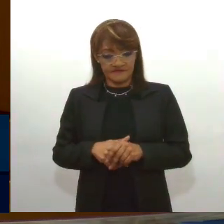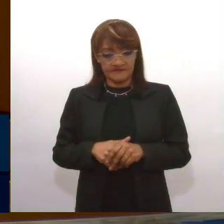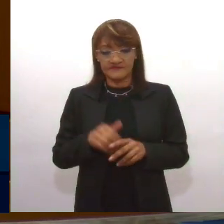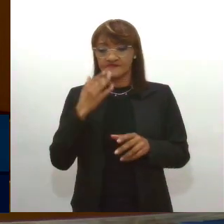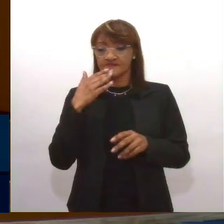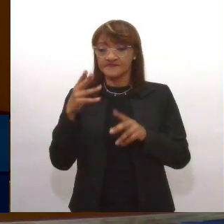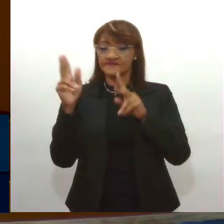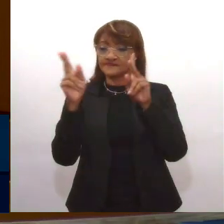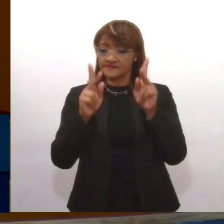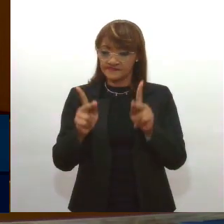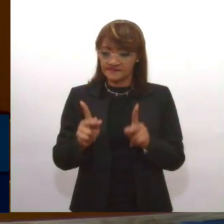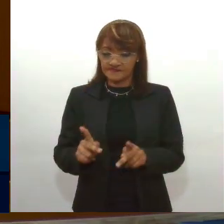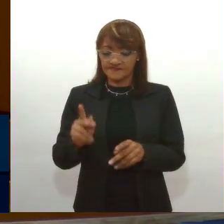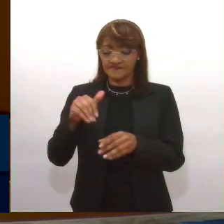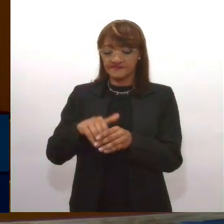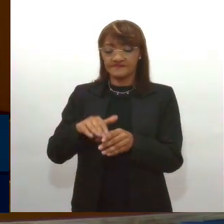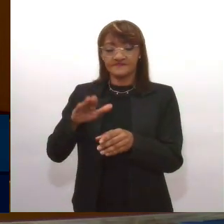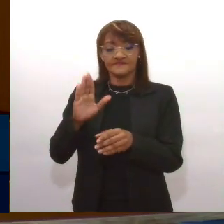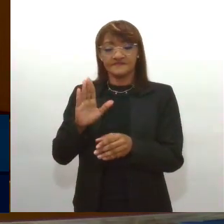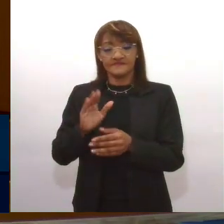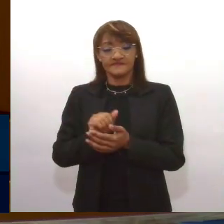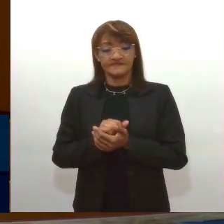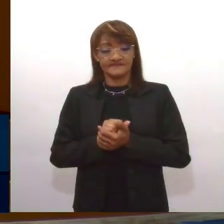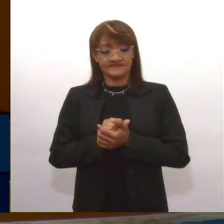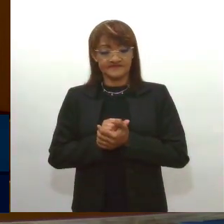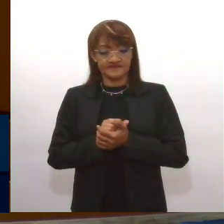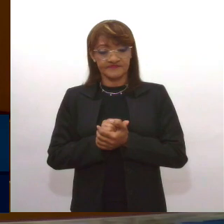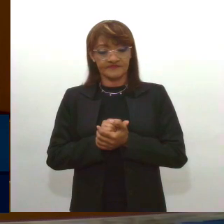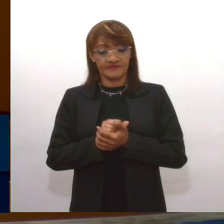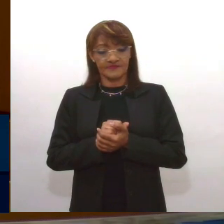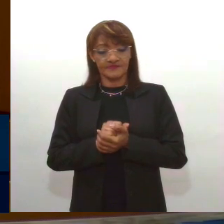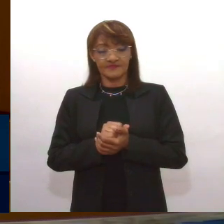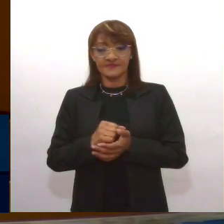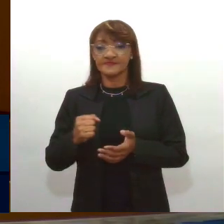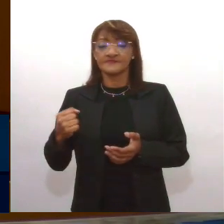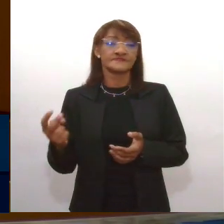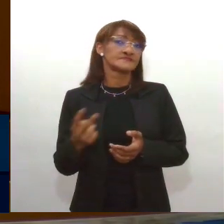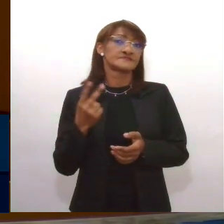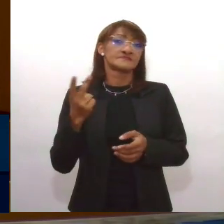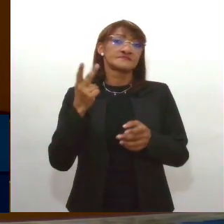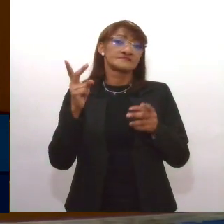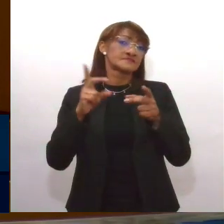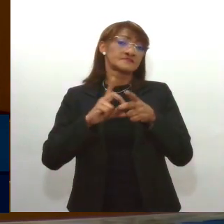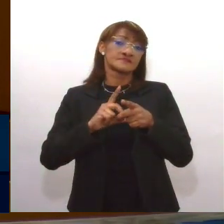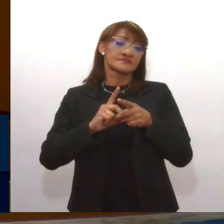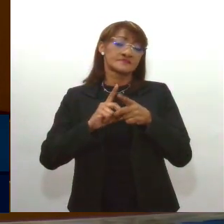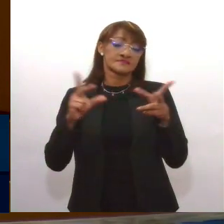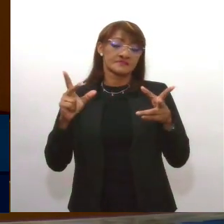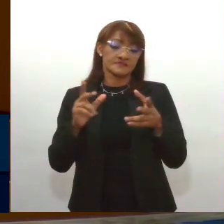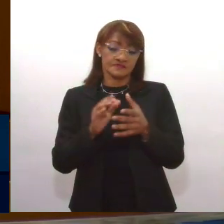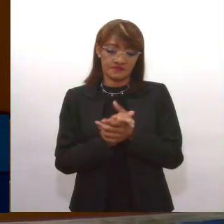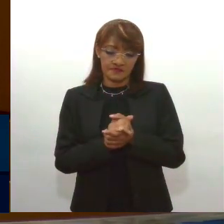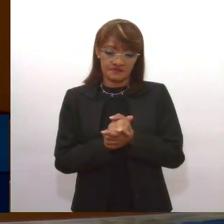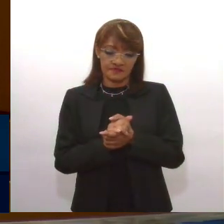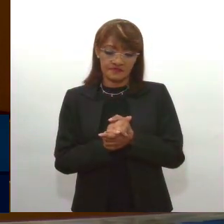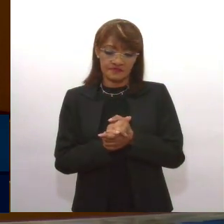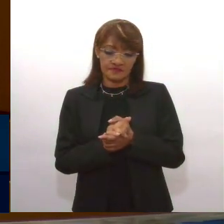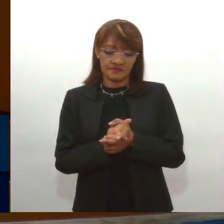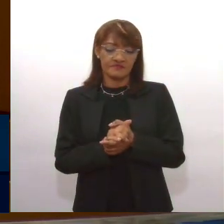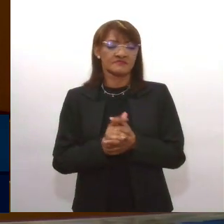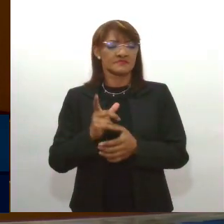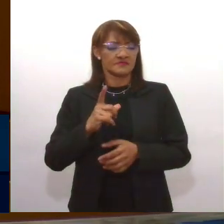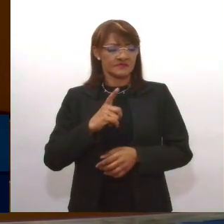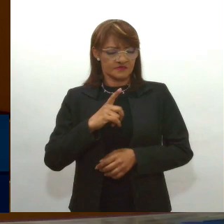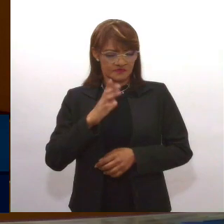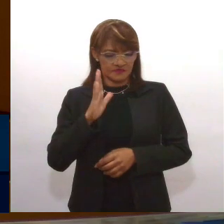e exaltando a democracia que foi cumprida exercida e que o o que